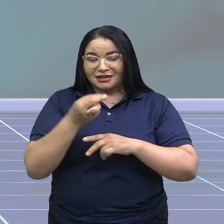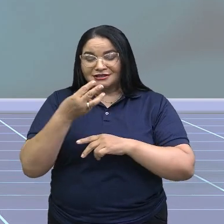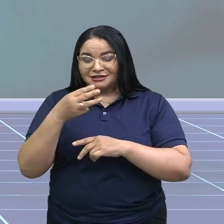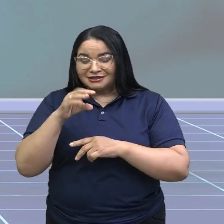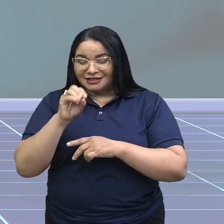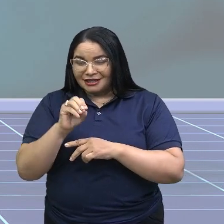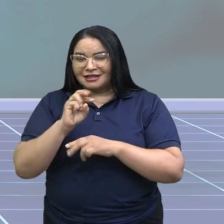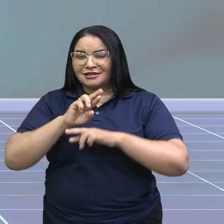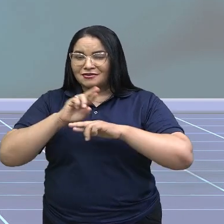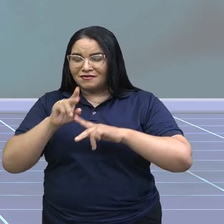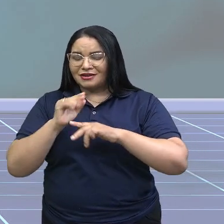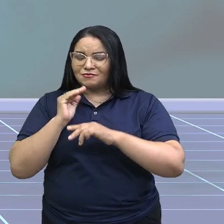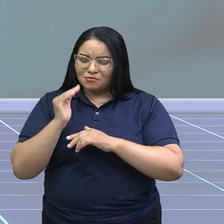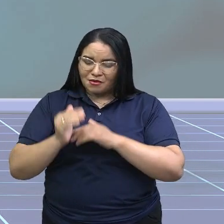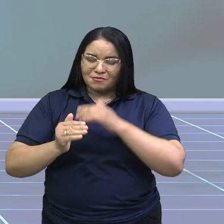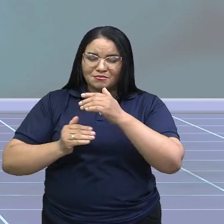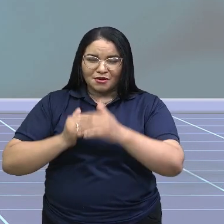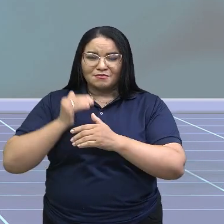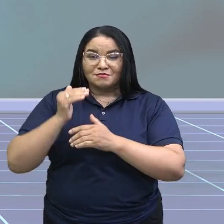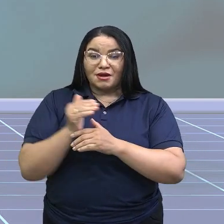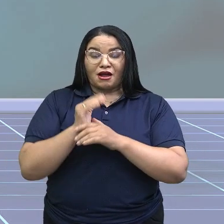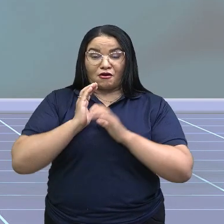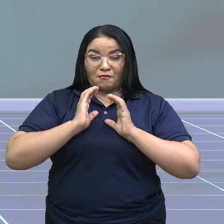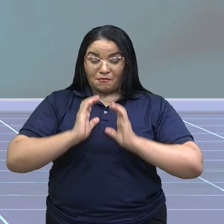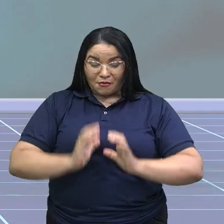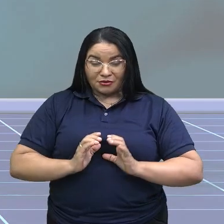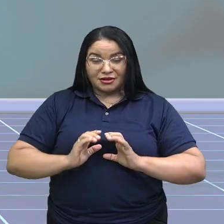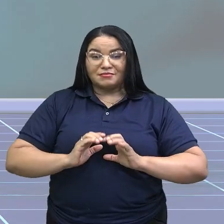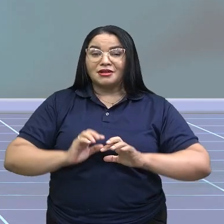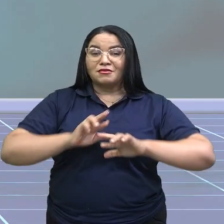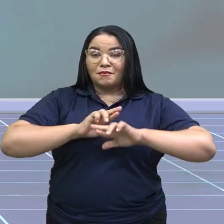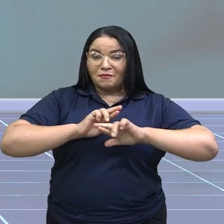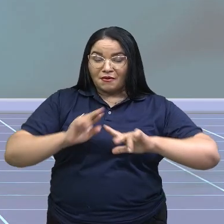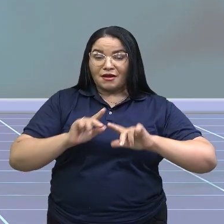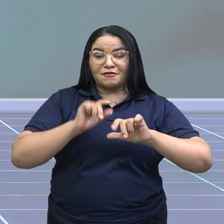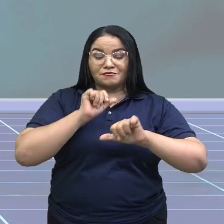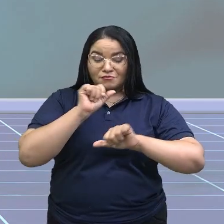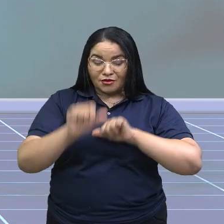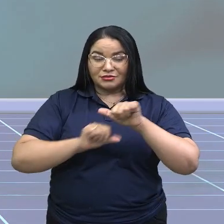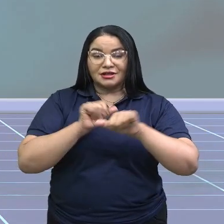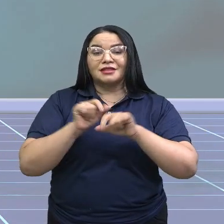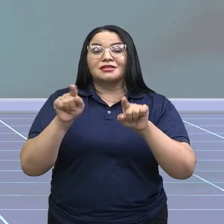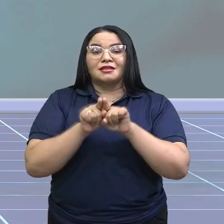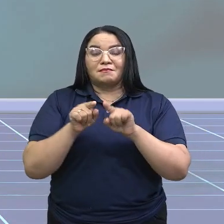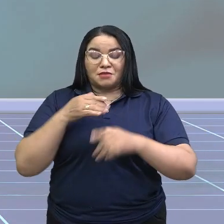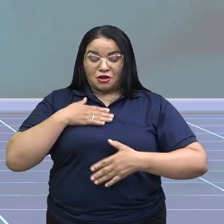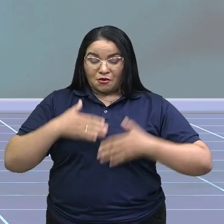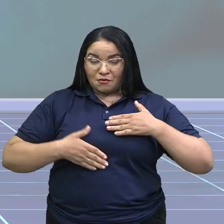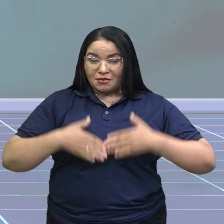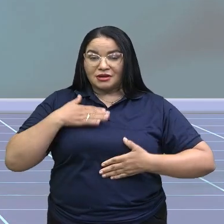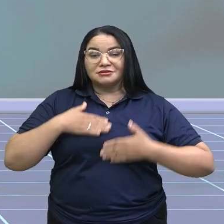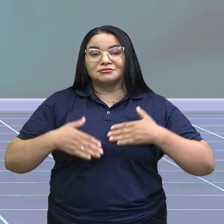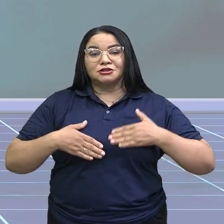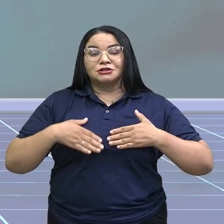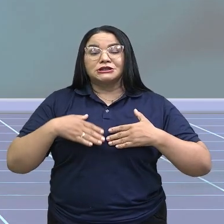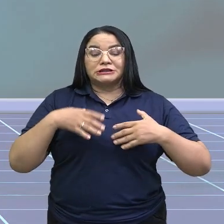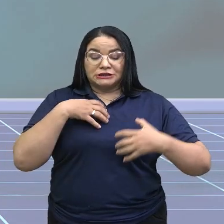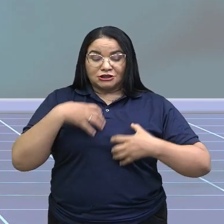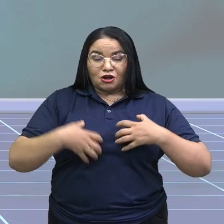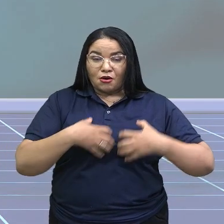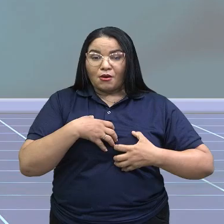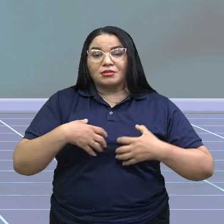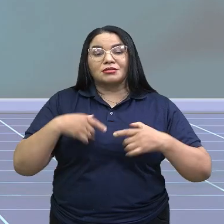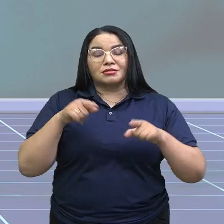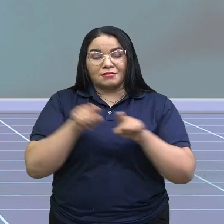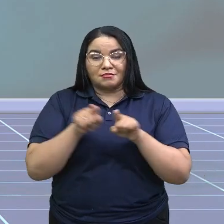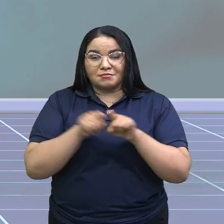vai mudando ali vários comportamentos também e o nosso organismo também vai mudando no decorrer do